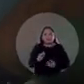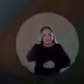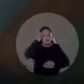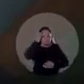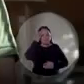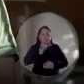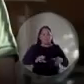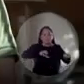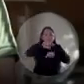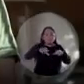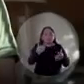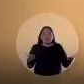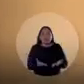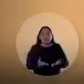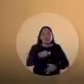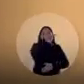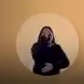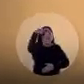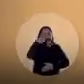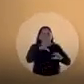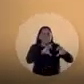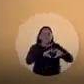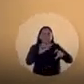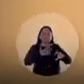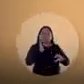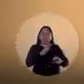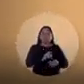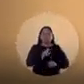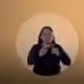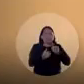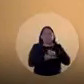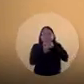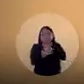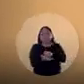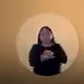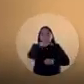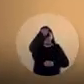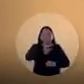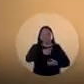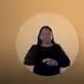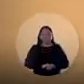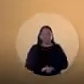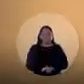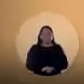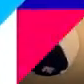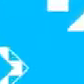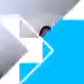entenda e mude a situação. Ele já mora aqui no meu coração. O ele precisar, a gente está aqui para ajudar.